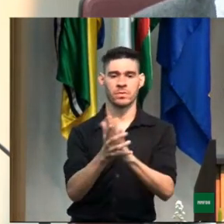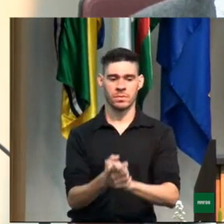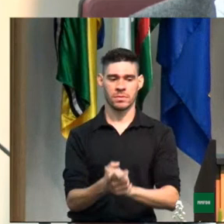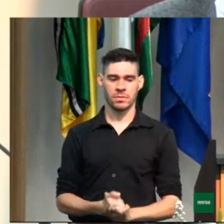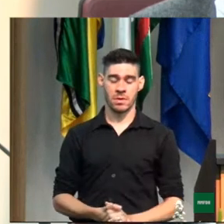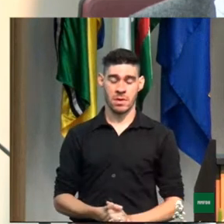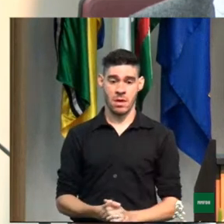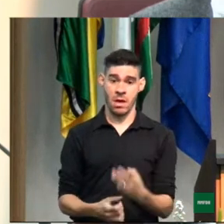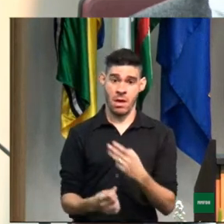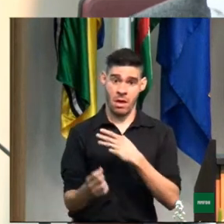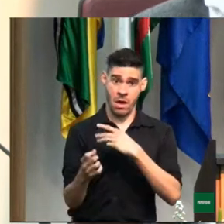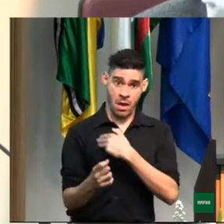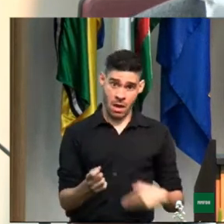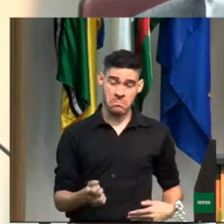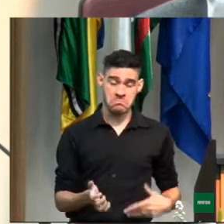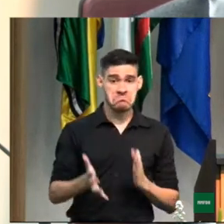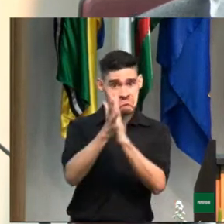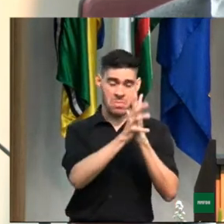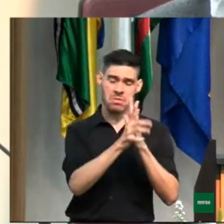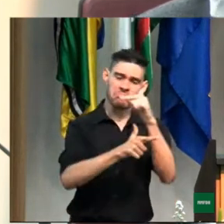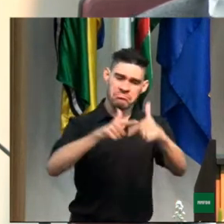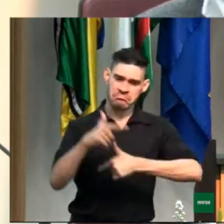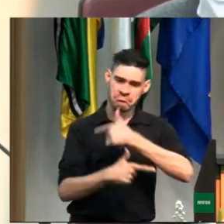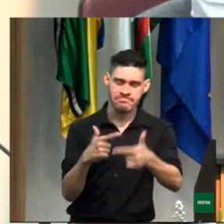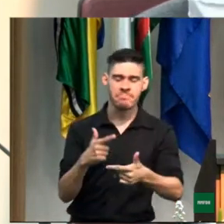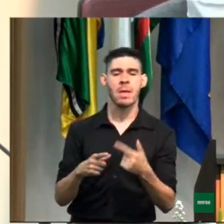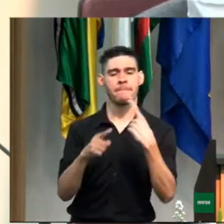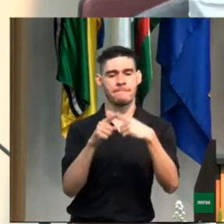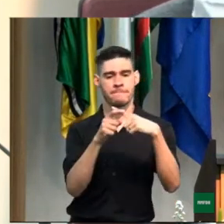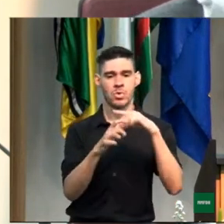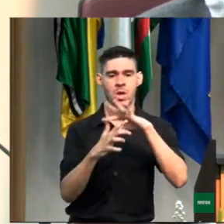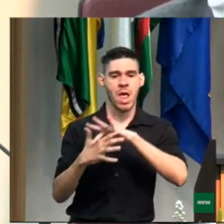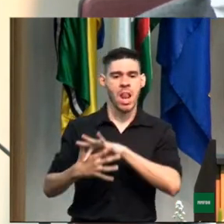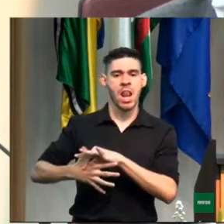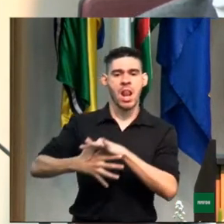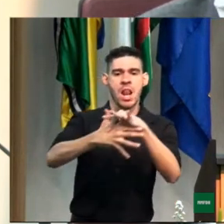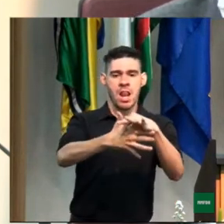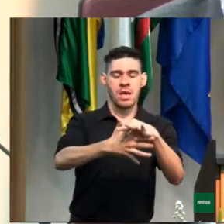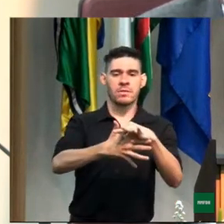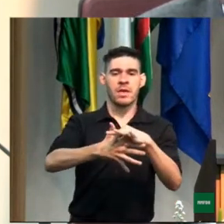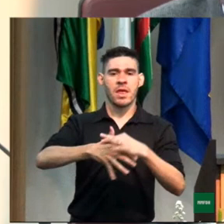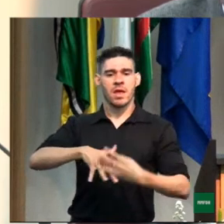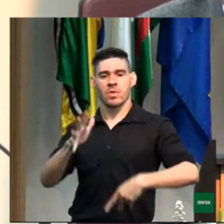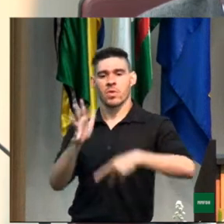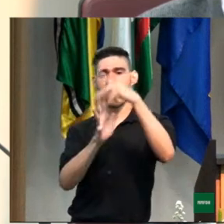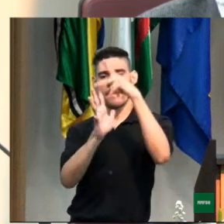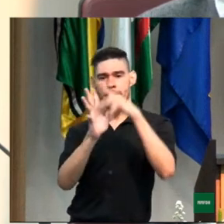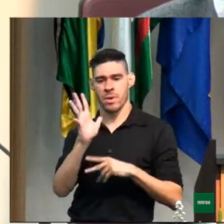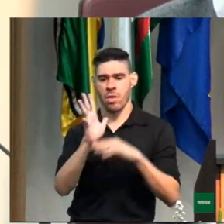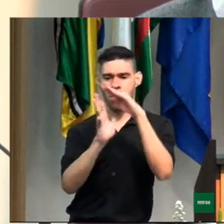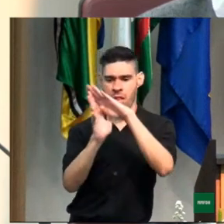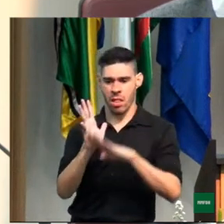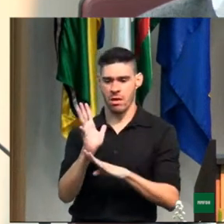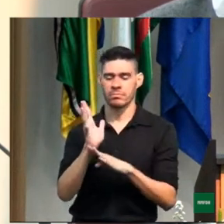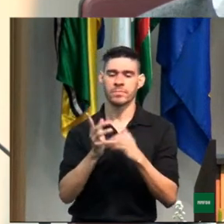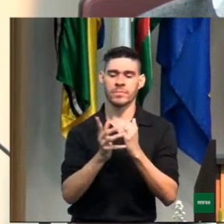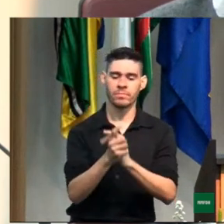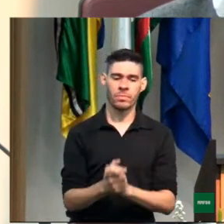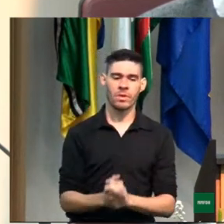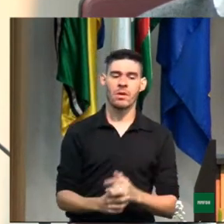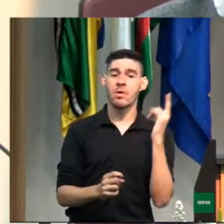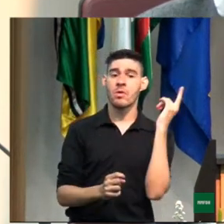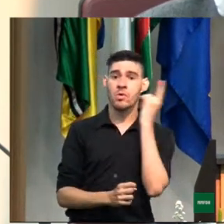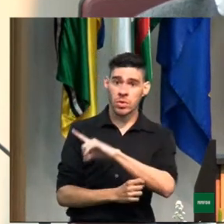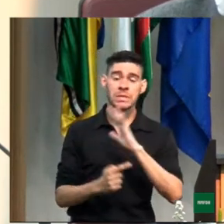parabéns pelo trabalho, porque ela está liderando essas ações, ela está conseguindo mostrar também